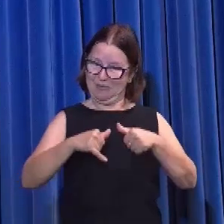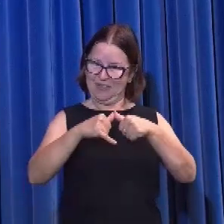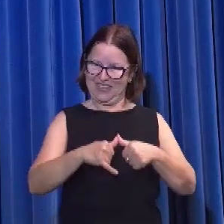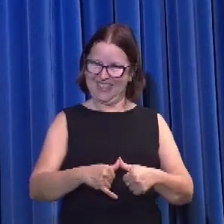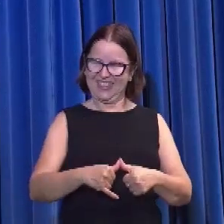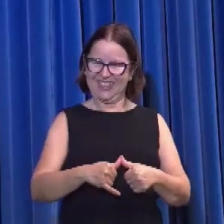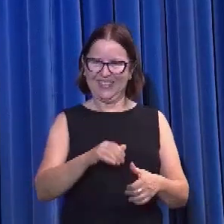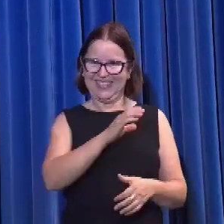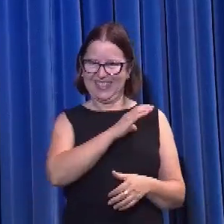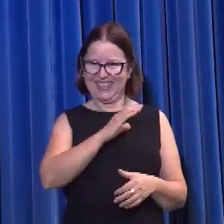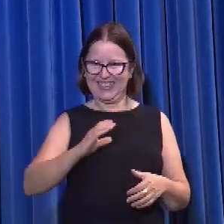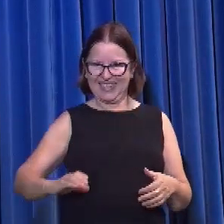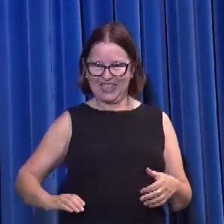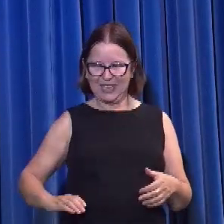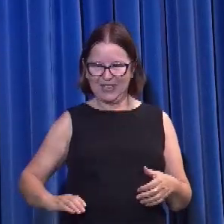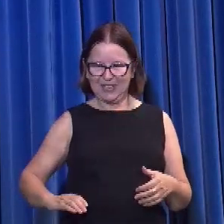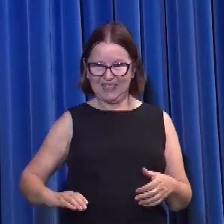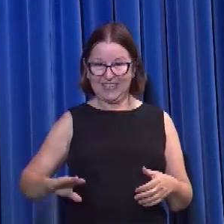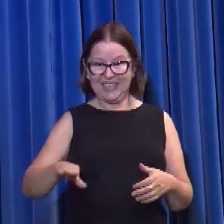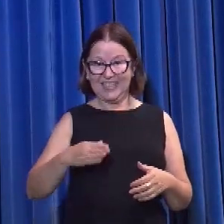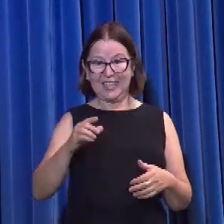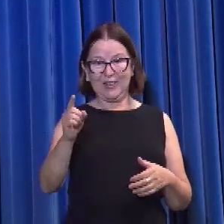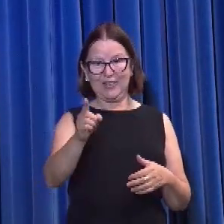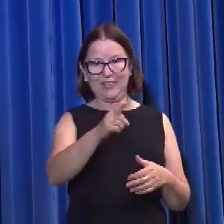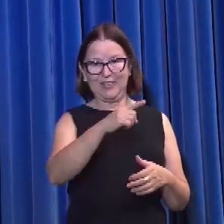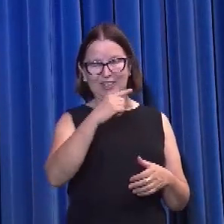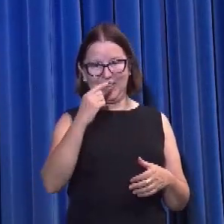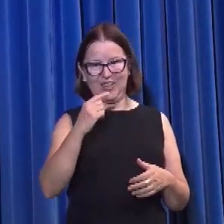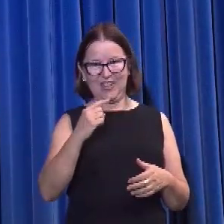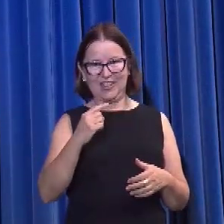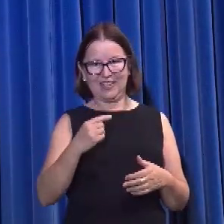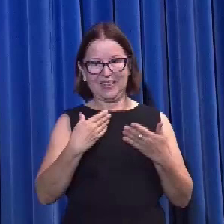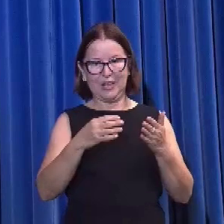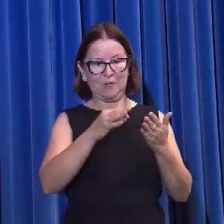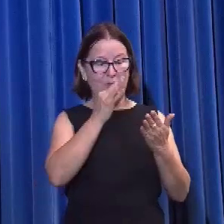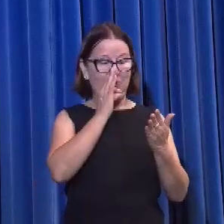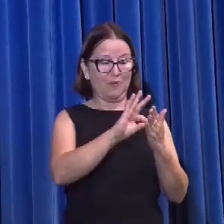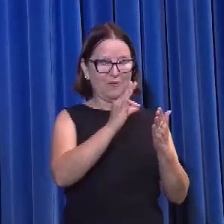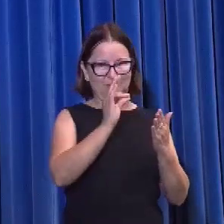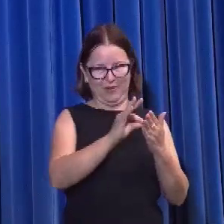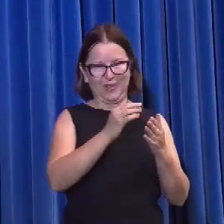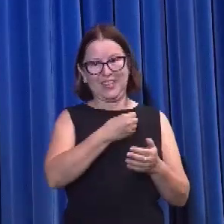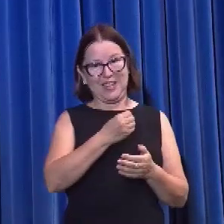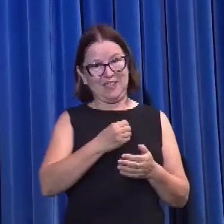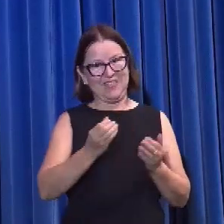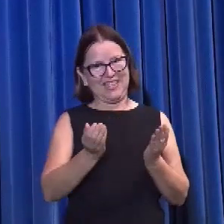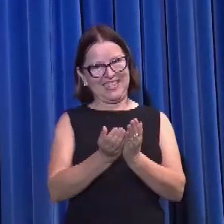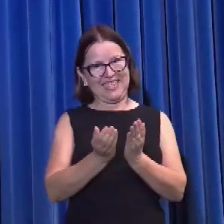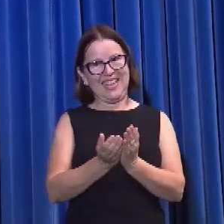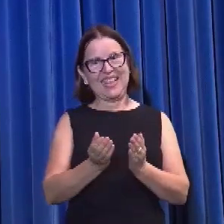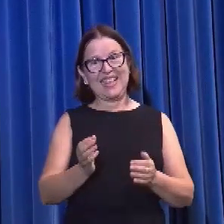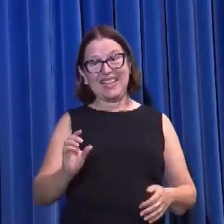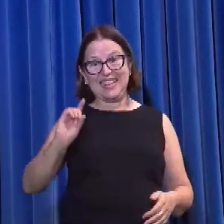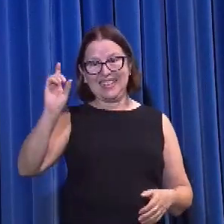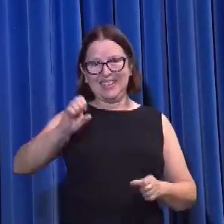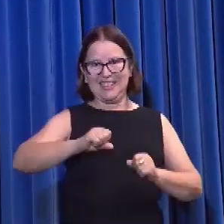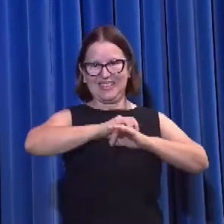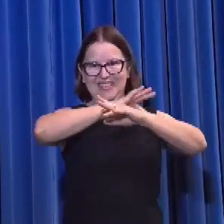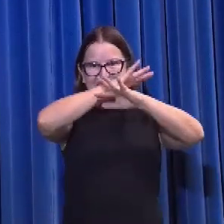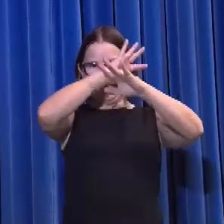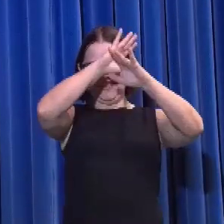nele, então seremos frutíferos na vida cristã e Deus será glorificado em